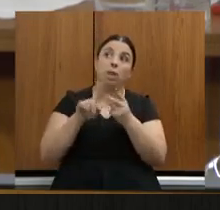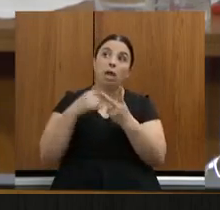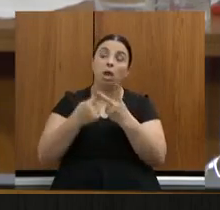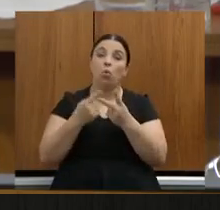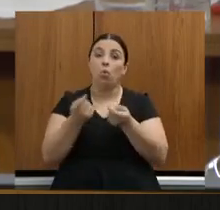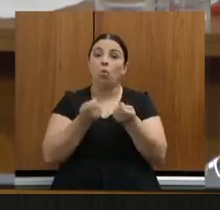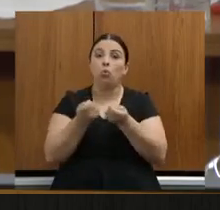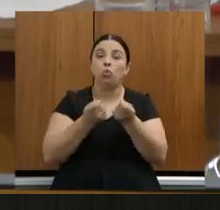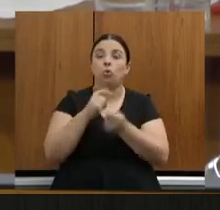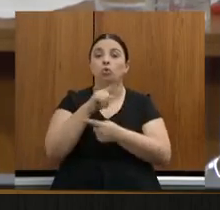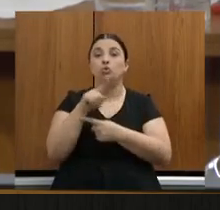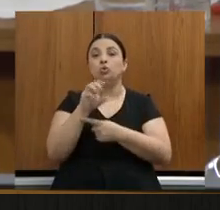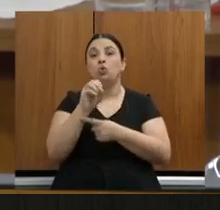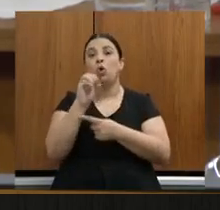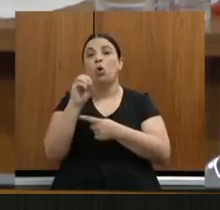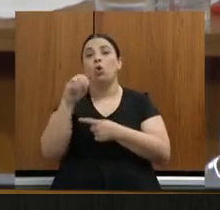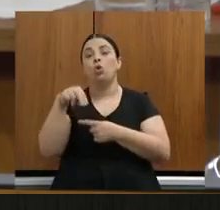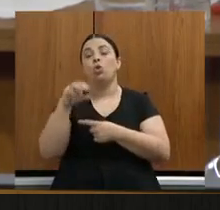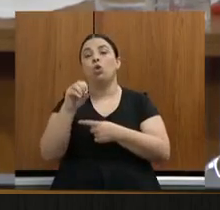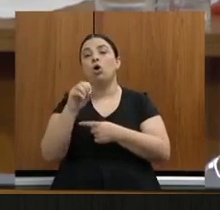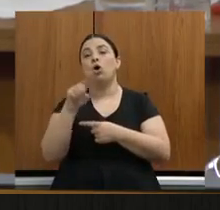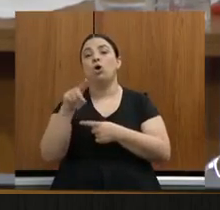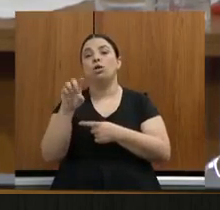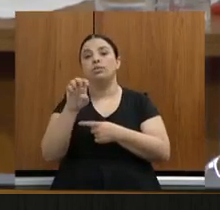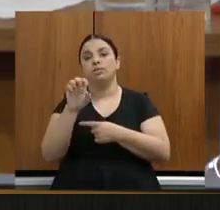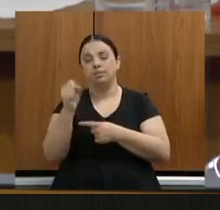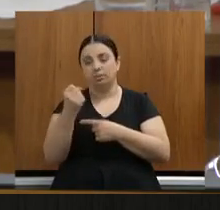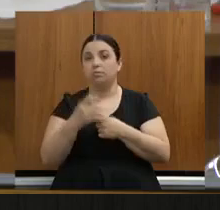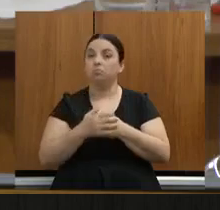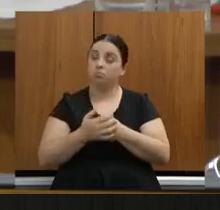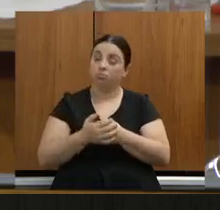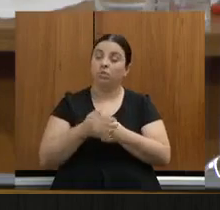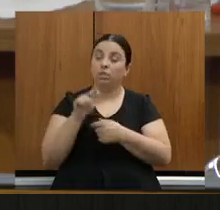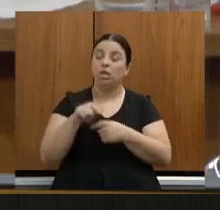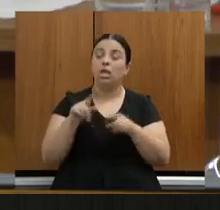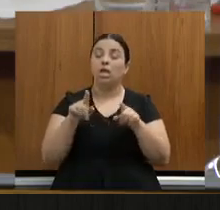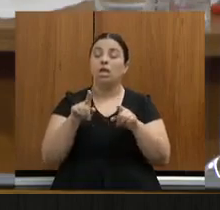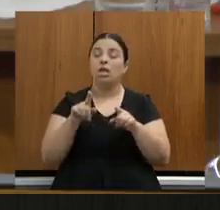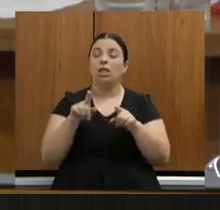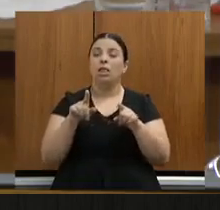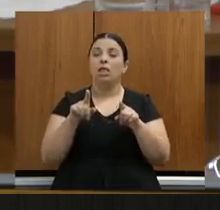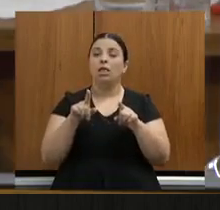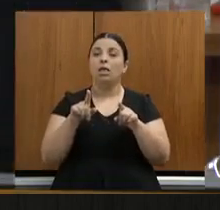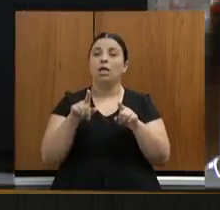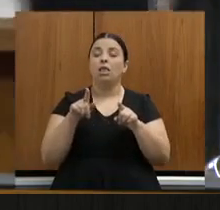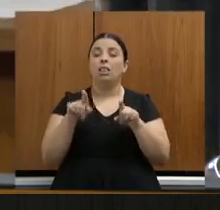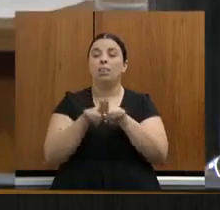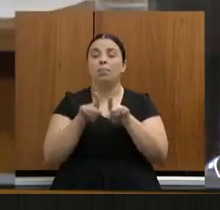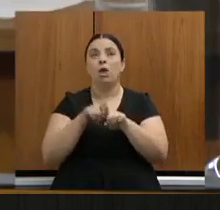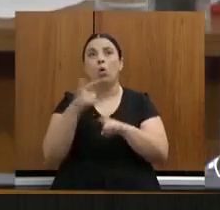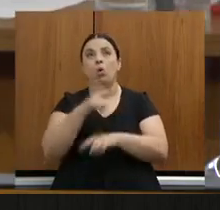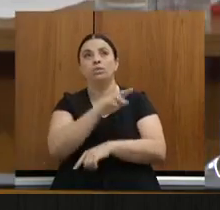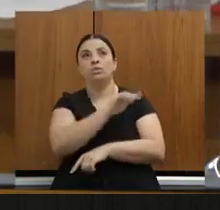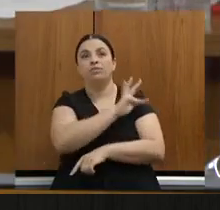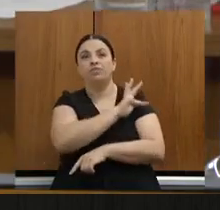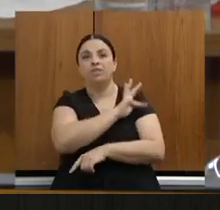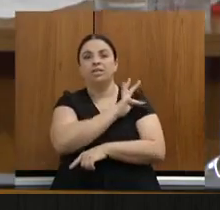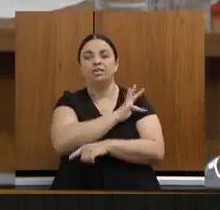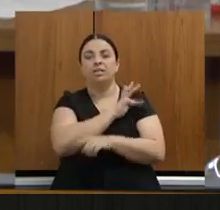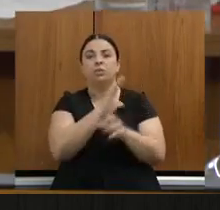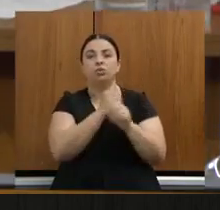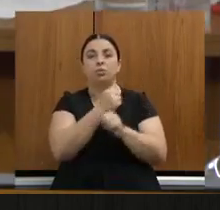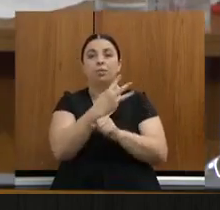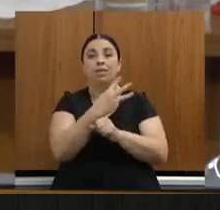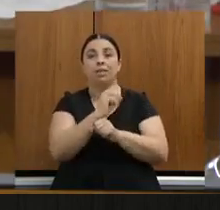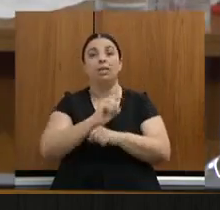e vem fazer uma apresentação sobre esse trabalho para nós e foram realizados também 30 mil visualizações remotas